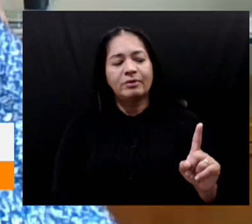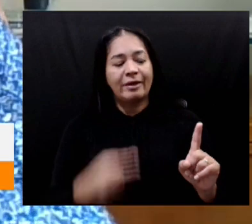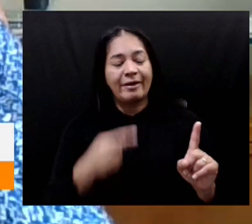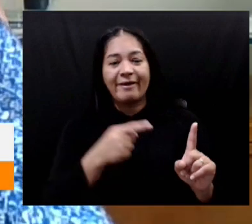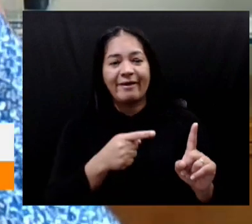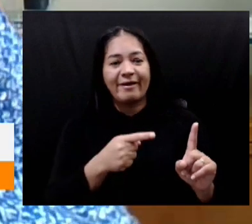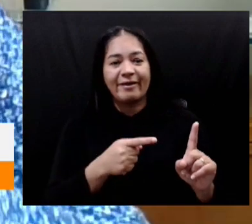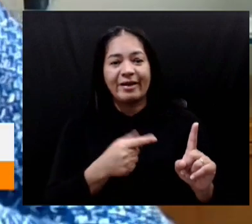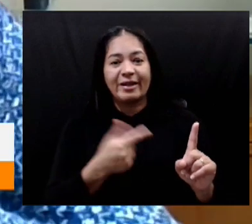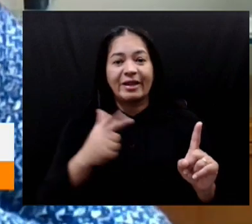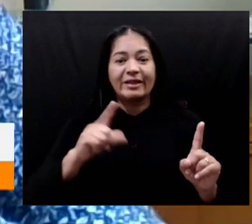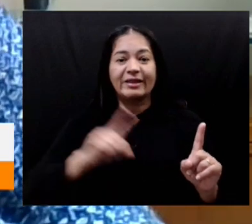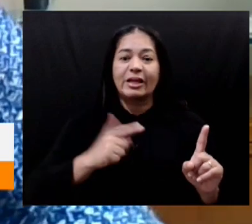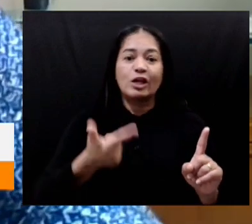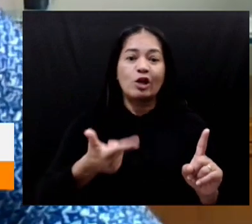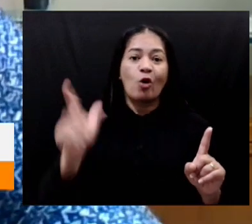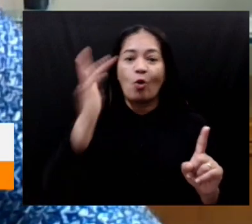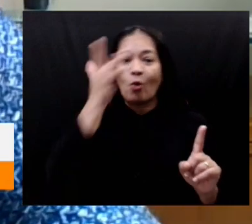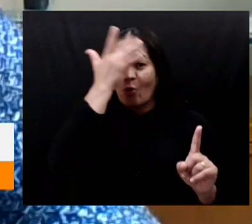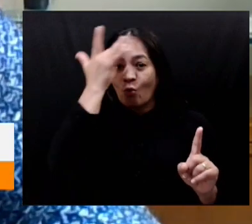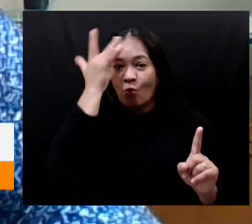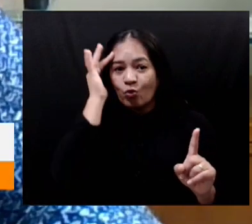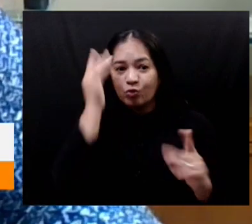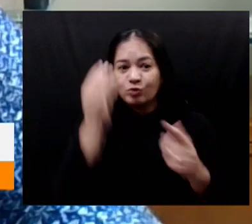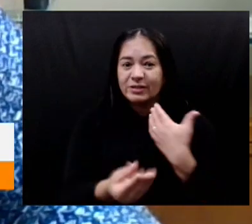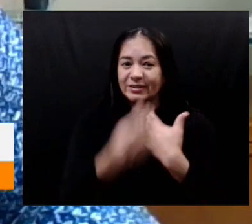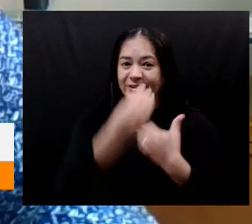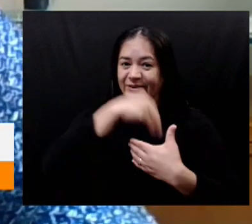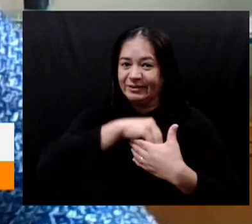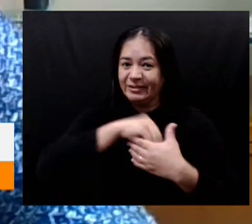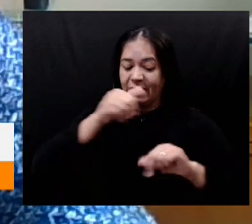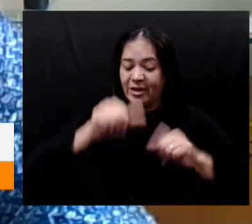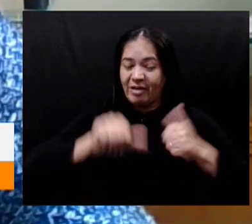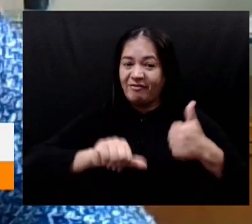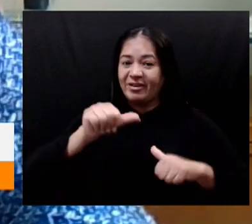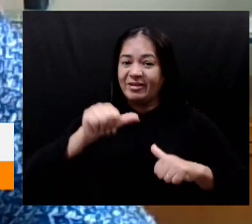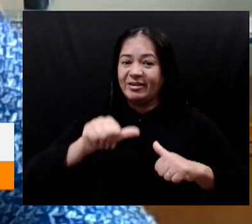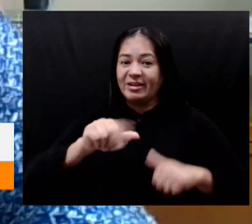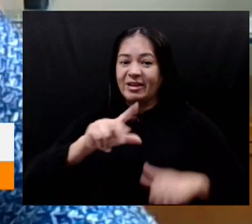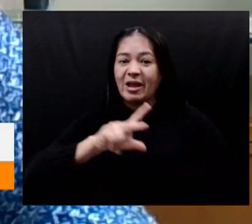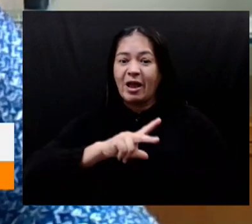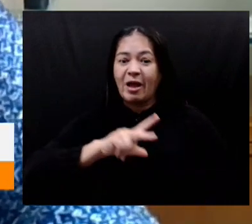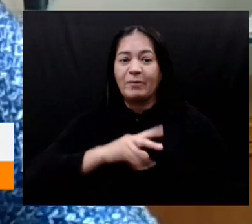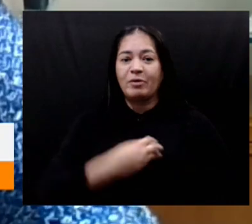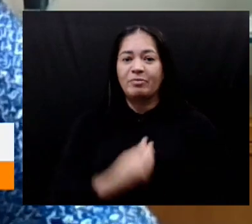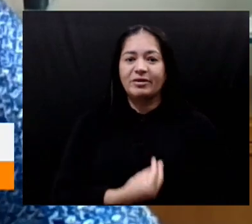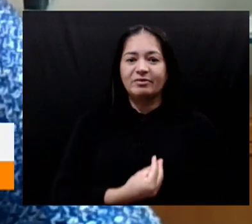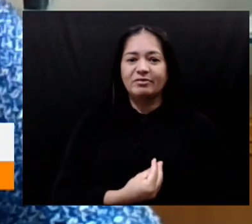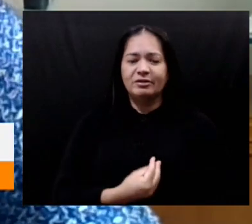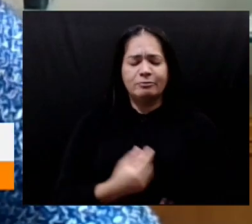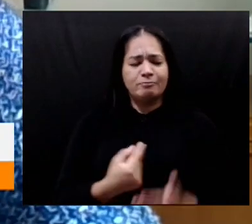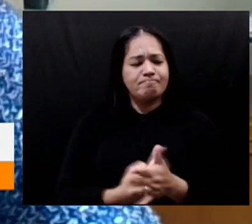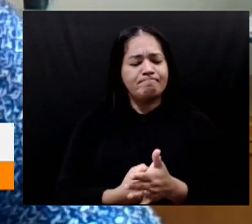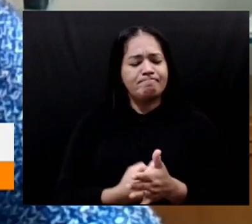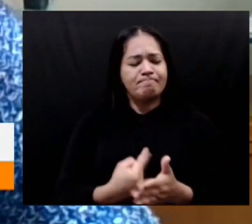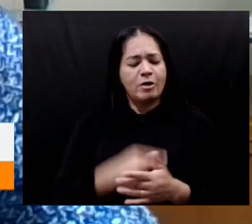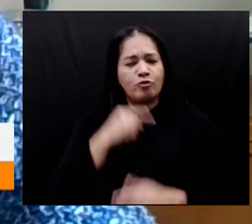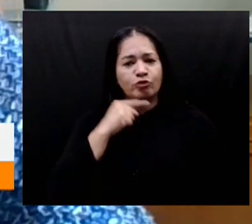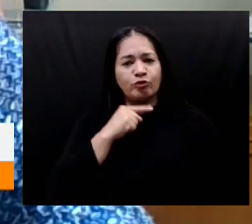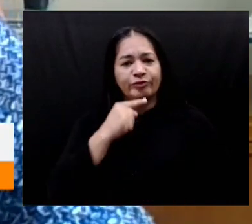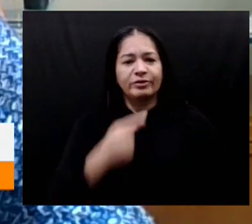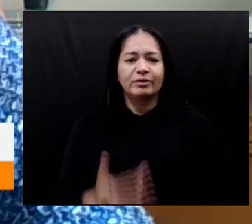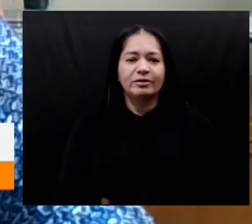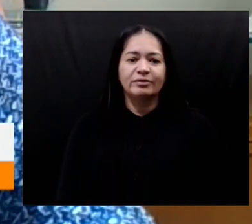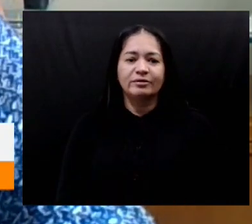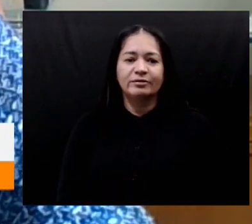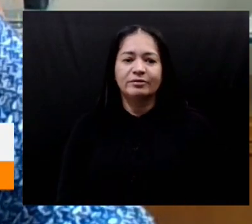eu aqui que faz uma outra avaliação e que questiona isso. Então, a gente aqui abre